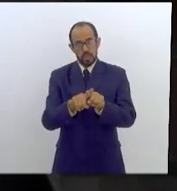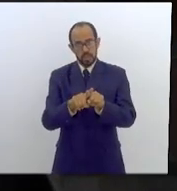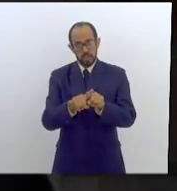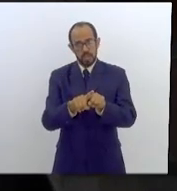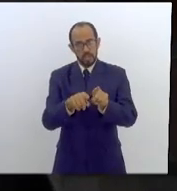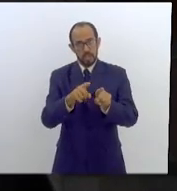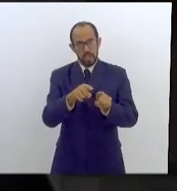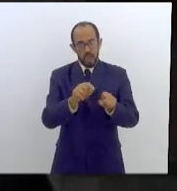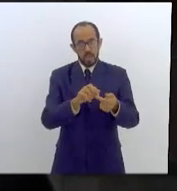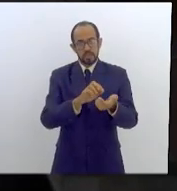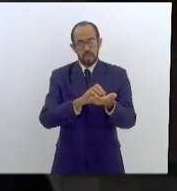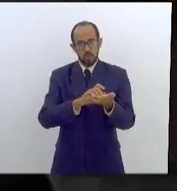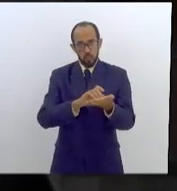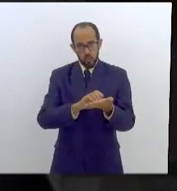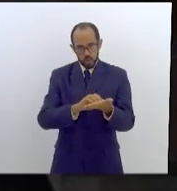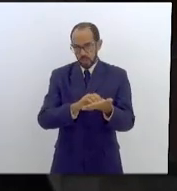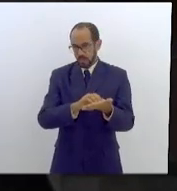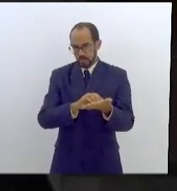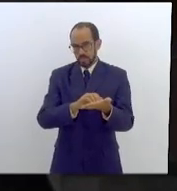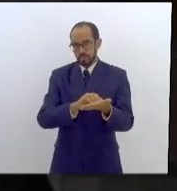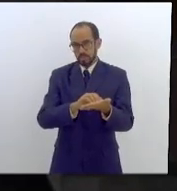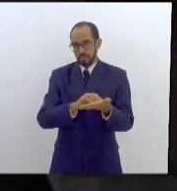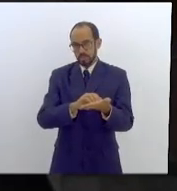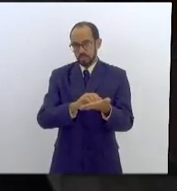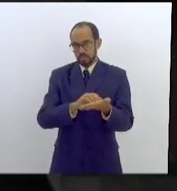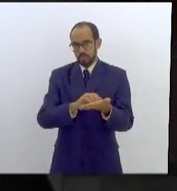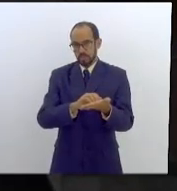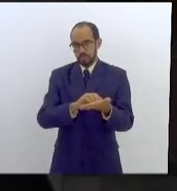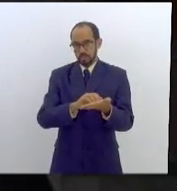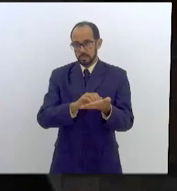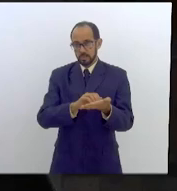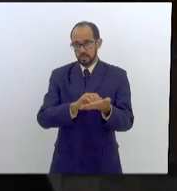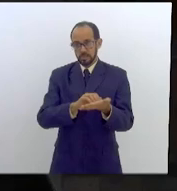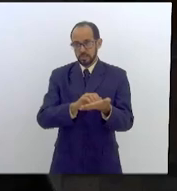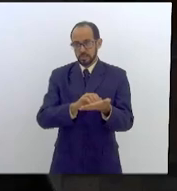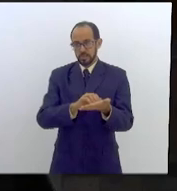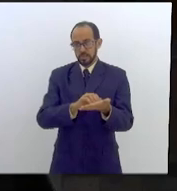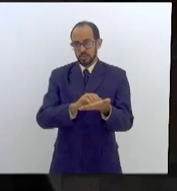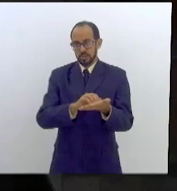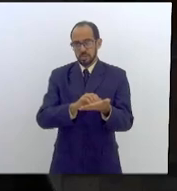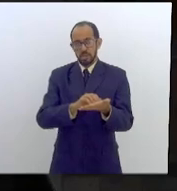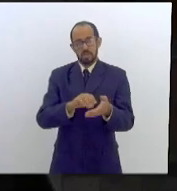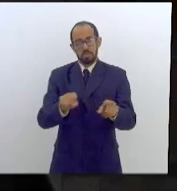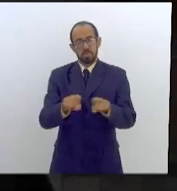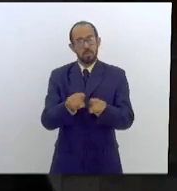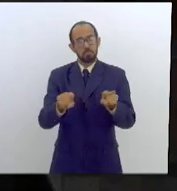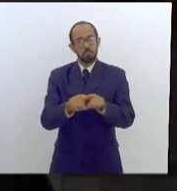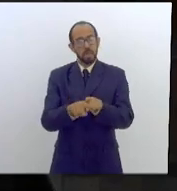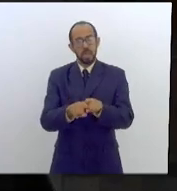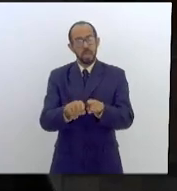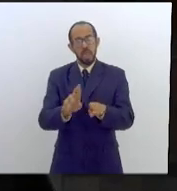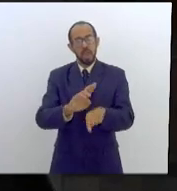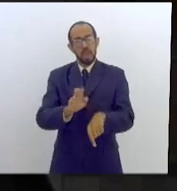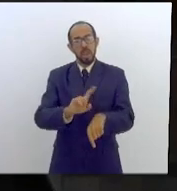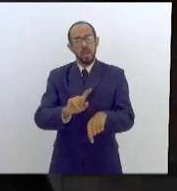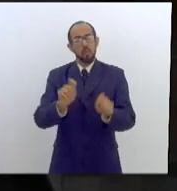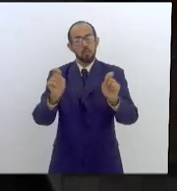urnas eram inservíveis para realização do primeiro turno eleitoral